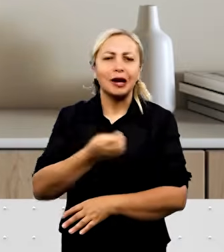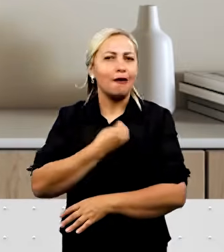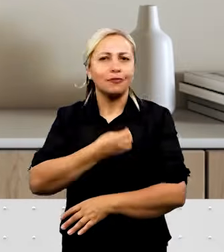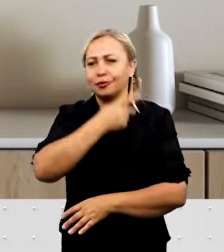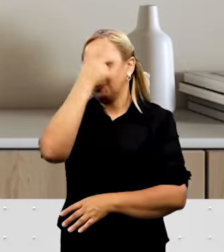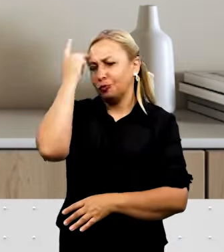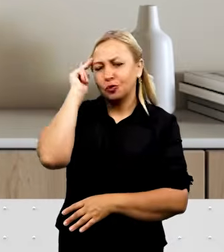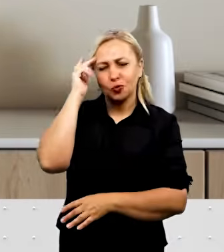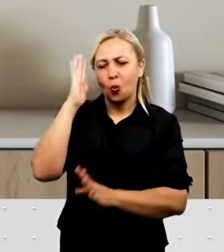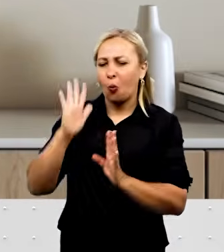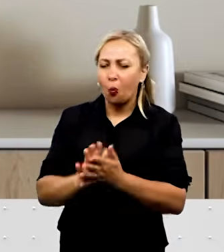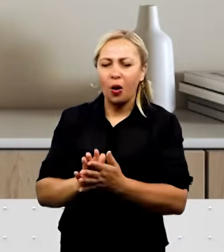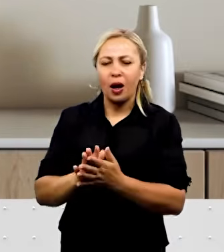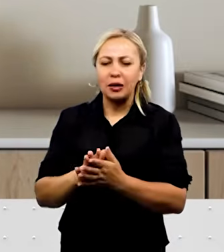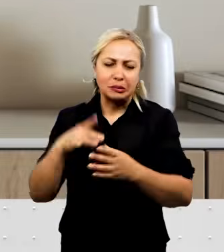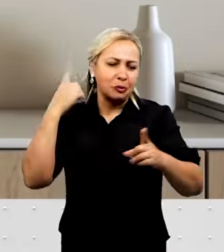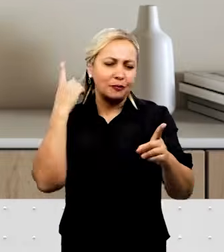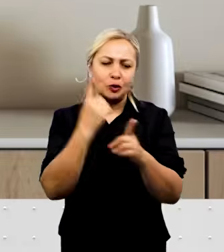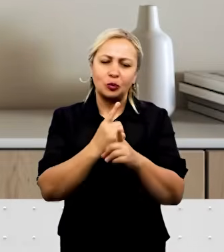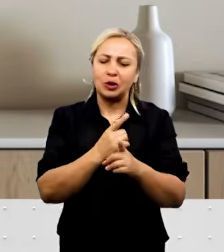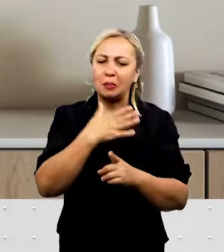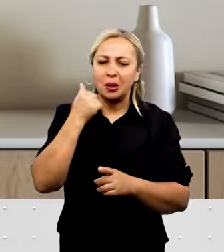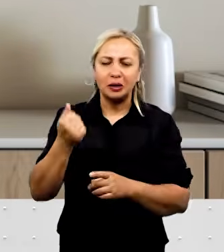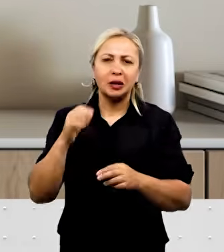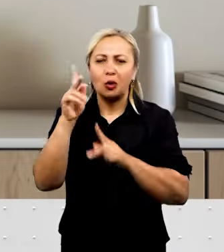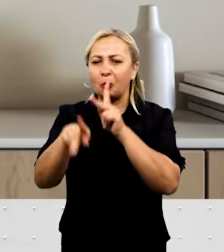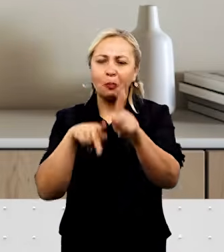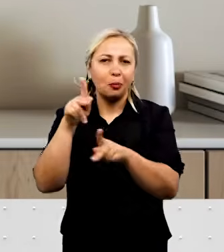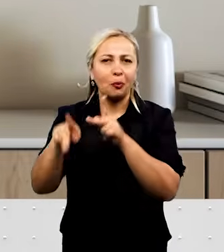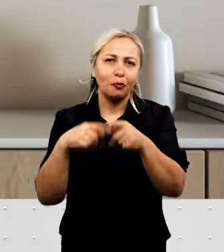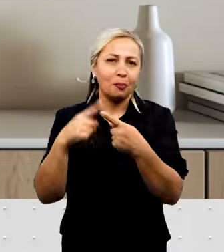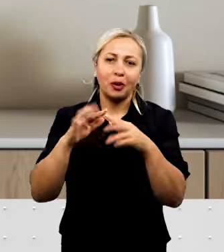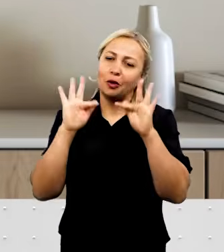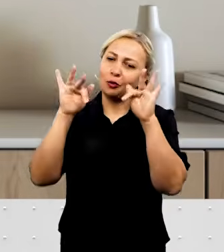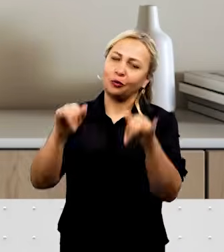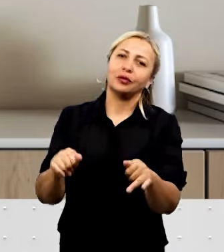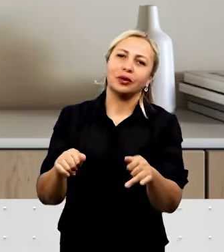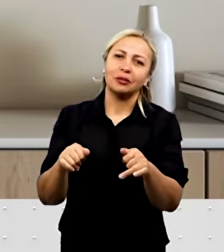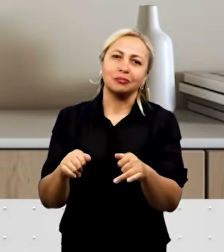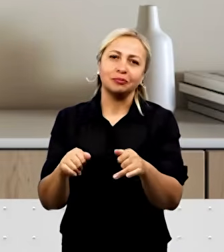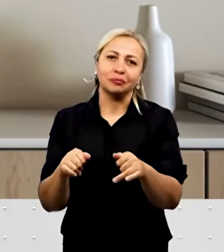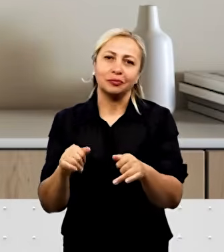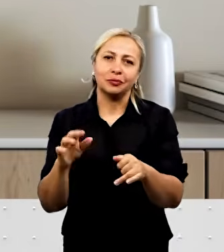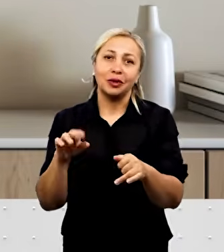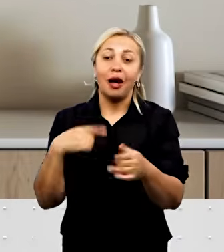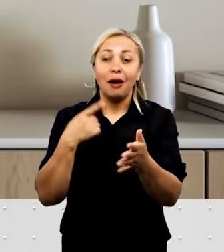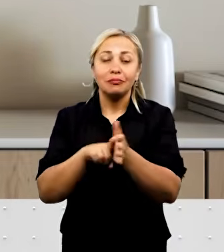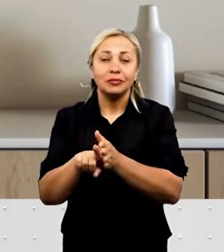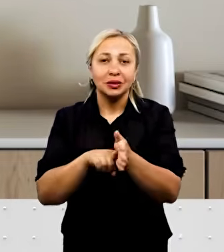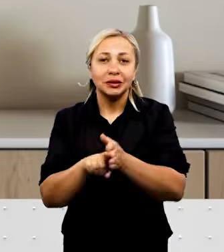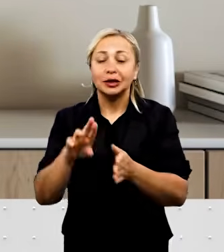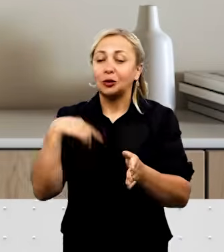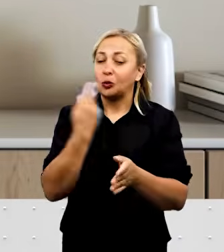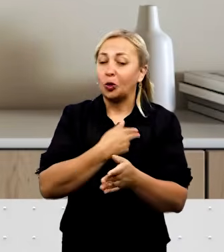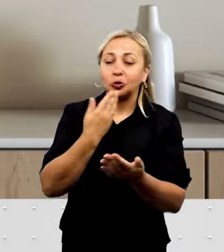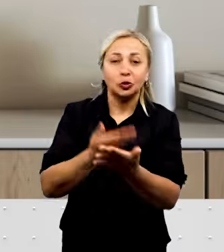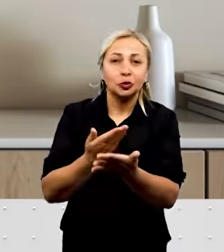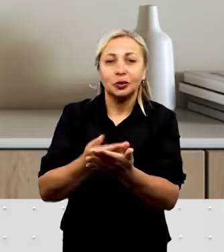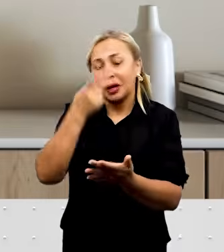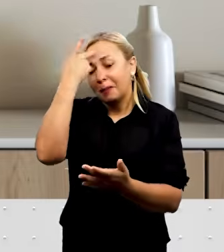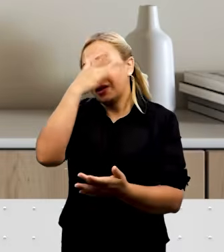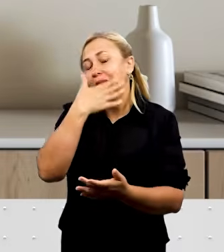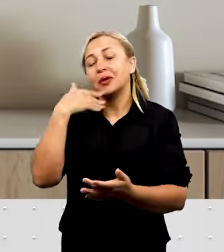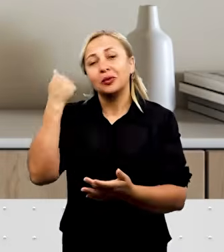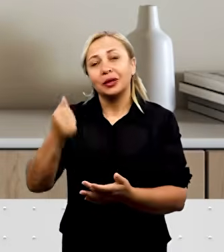situação que vai de encontro com a melhoria da população, né? Porque no final a pesquisa ela é para melhoria